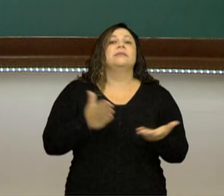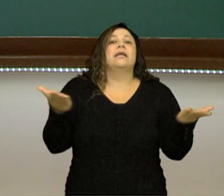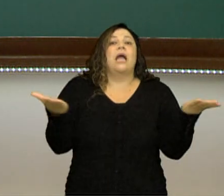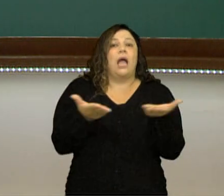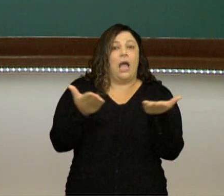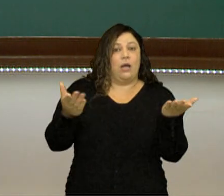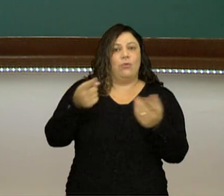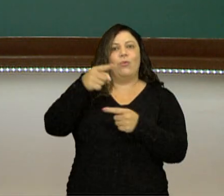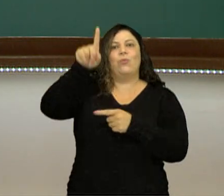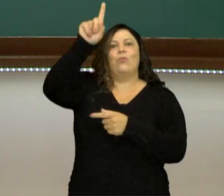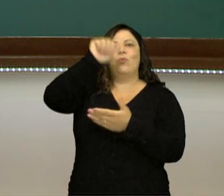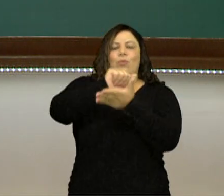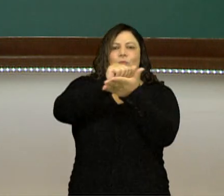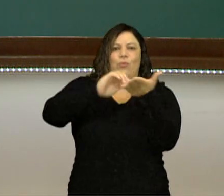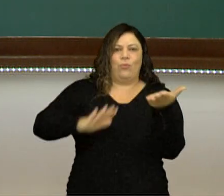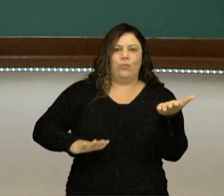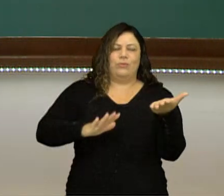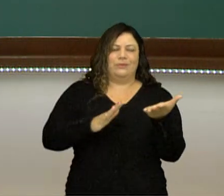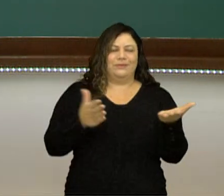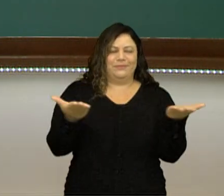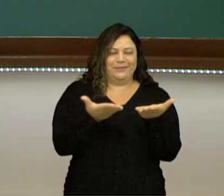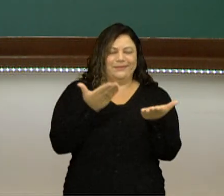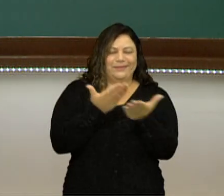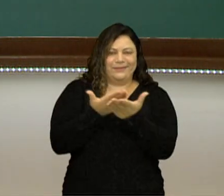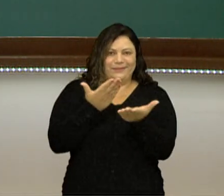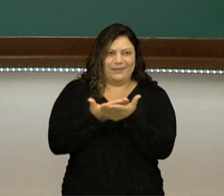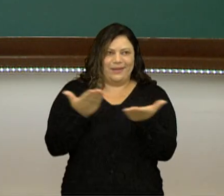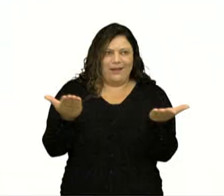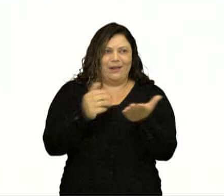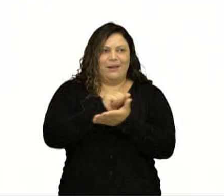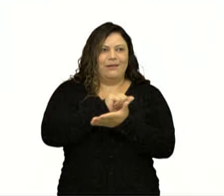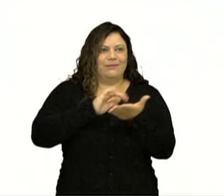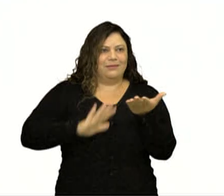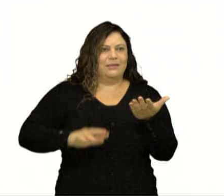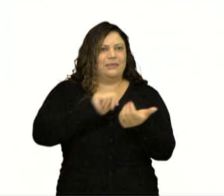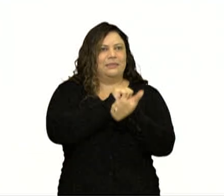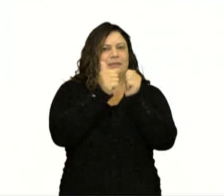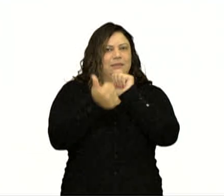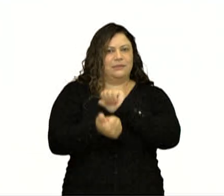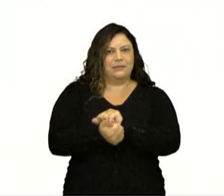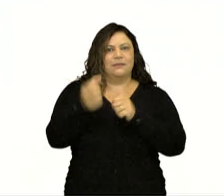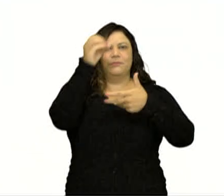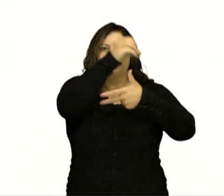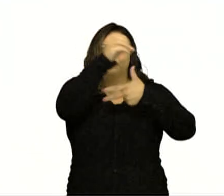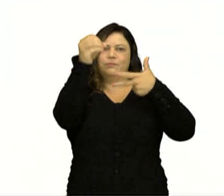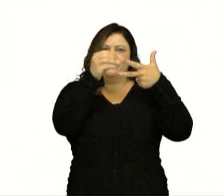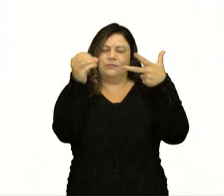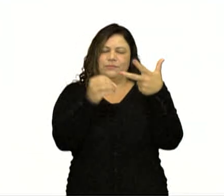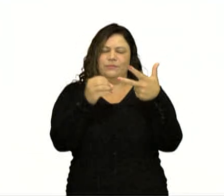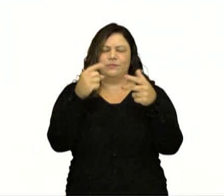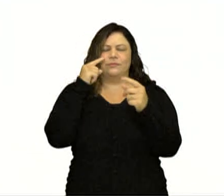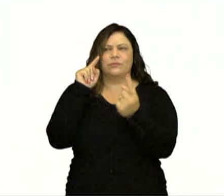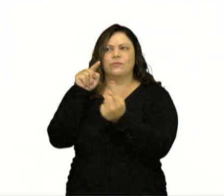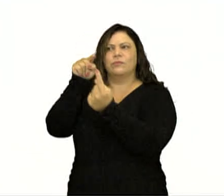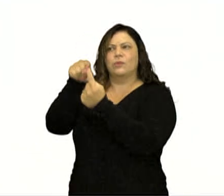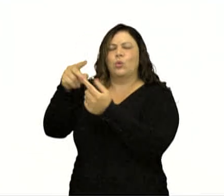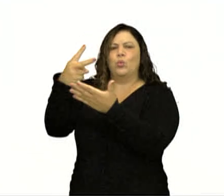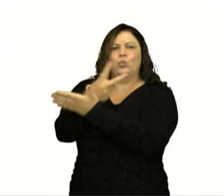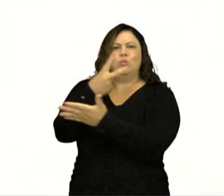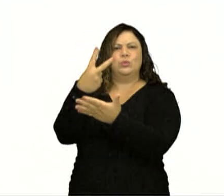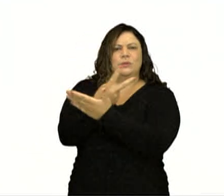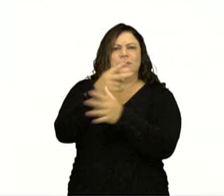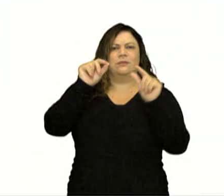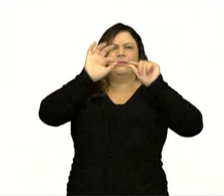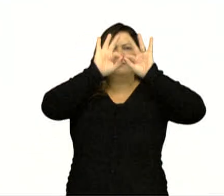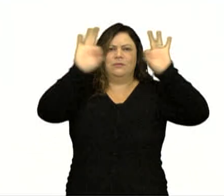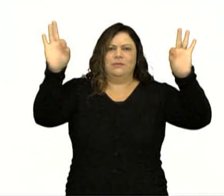para a nossa última atividade da aula de hoje, uma atividade adaptada do Enem. Identifique os erros da frase e